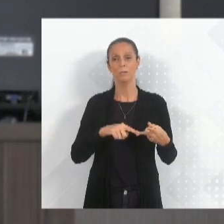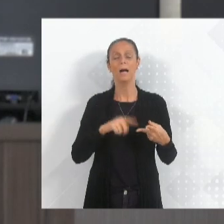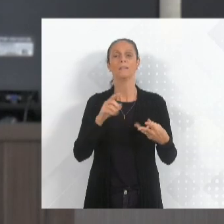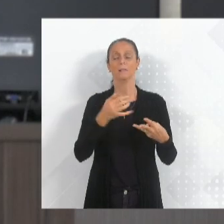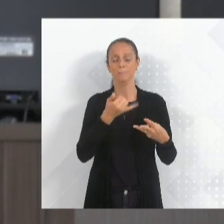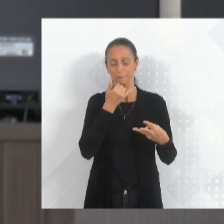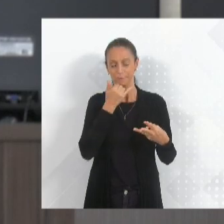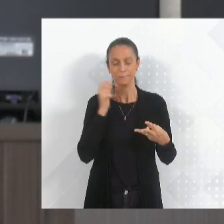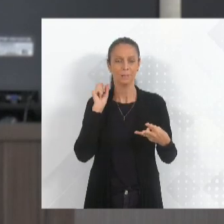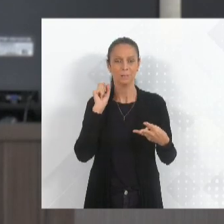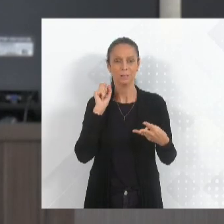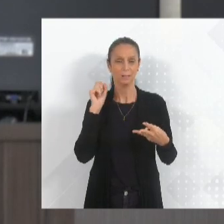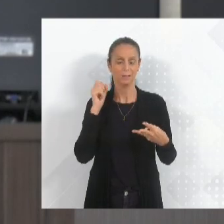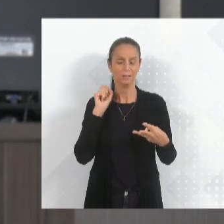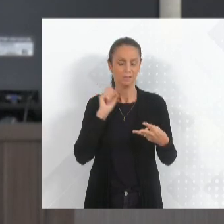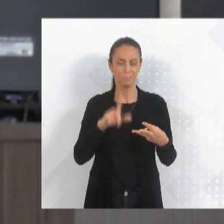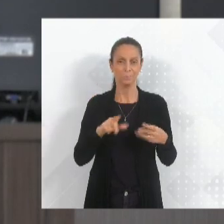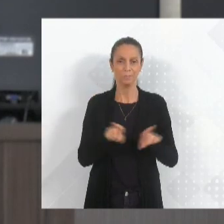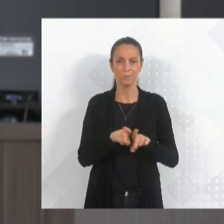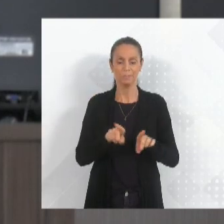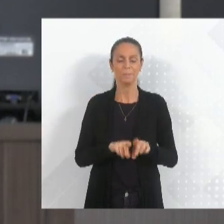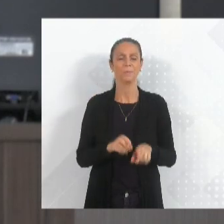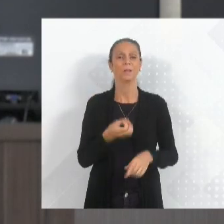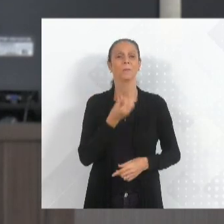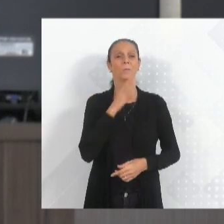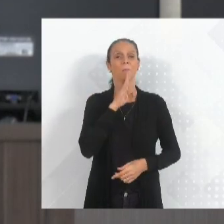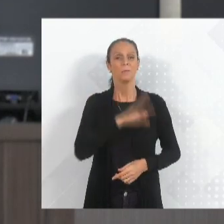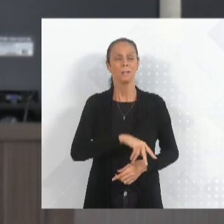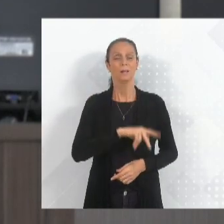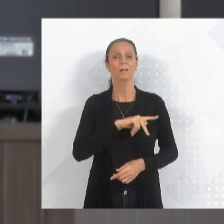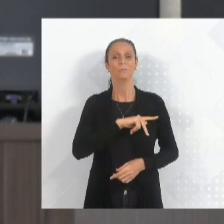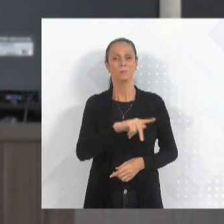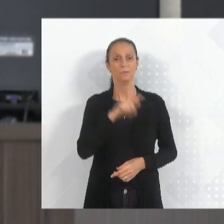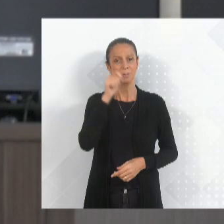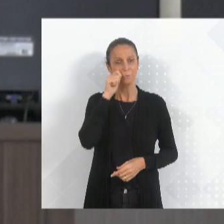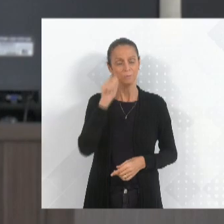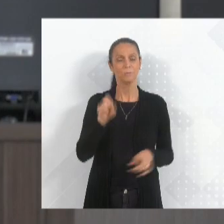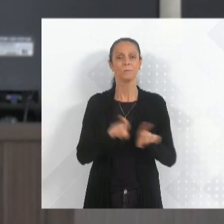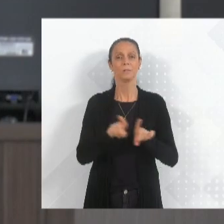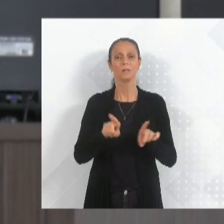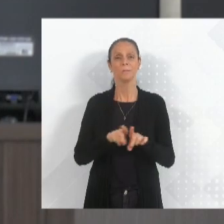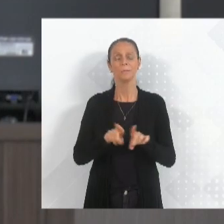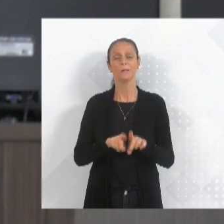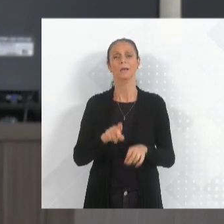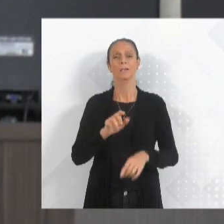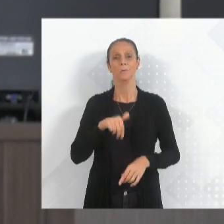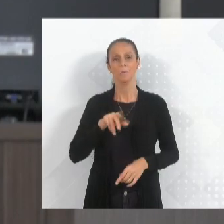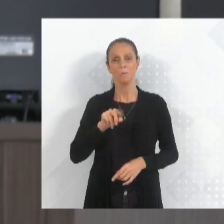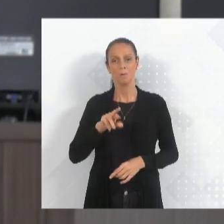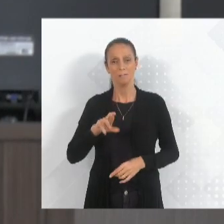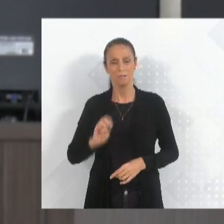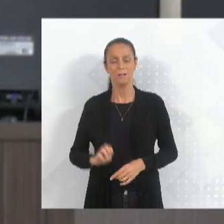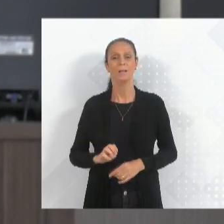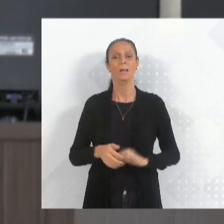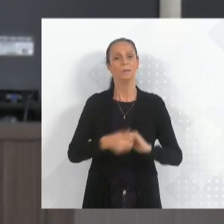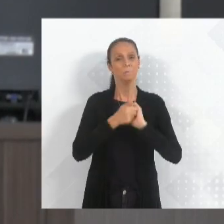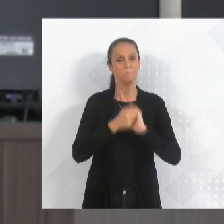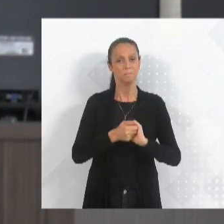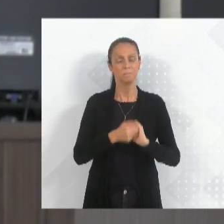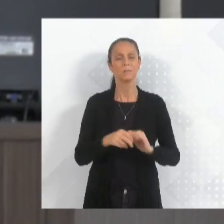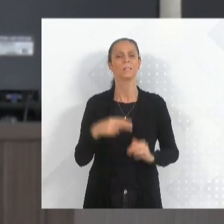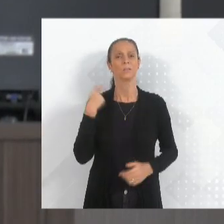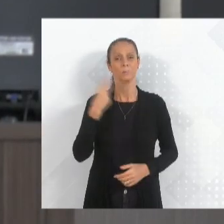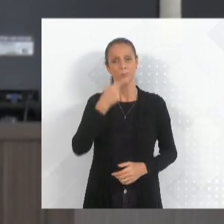trabalhos, presidente André Spezin, presidente do SAMAI, parabenizar o vereador Ito pelo requerimento. Na verdade,